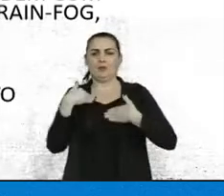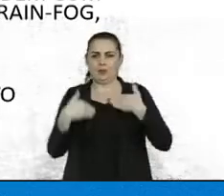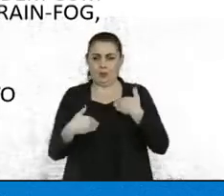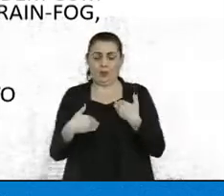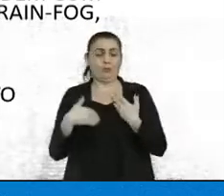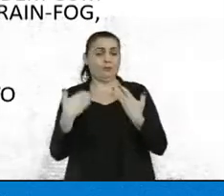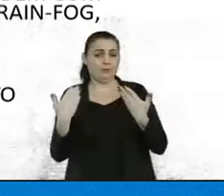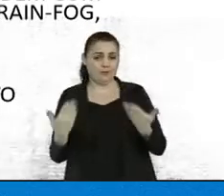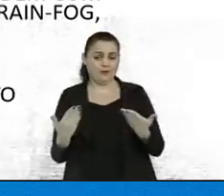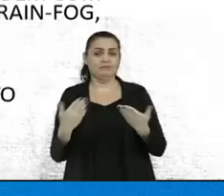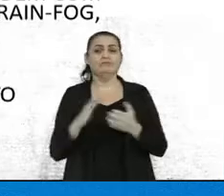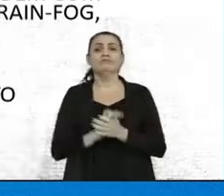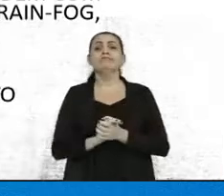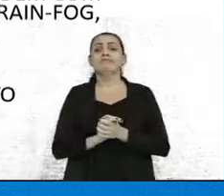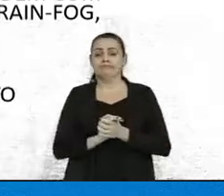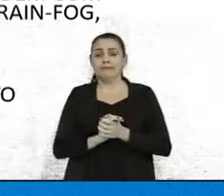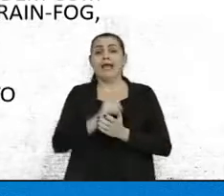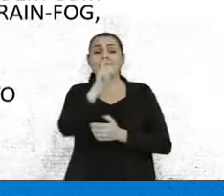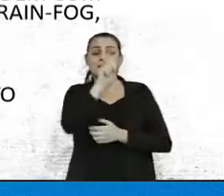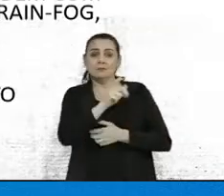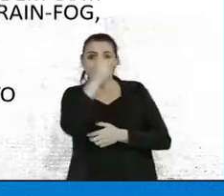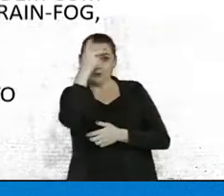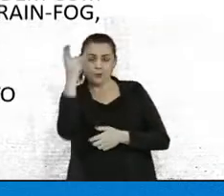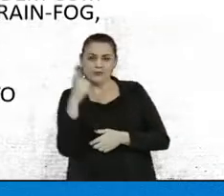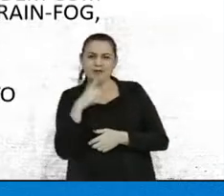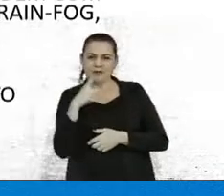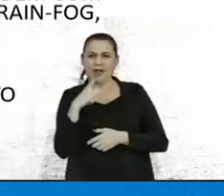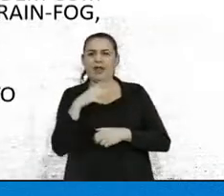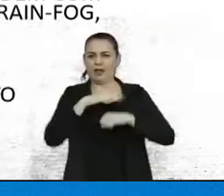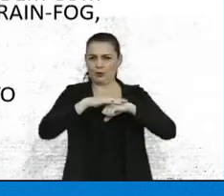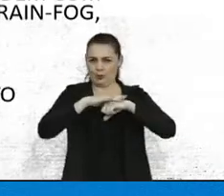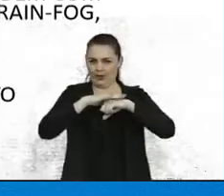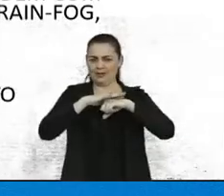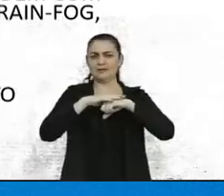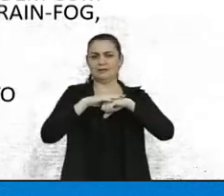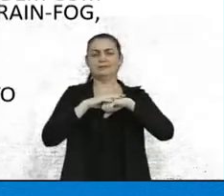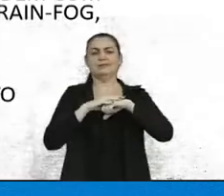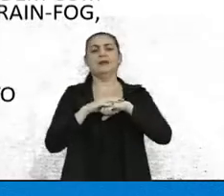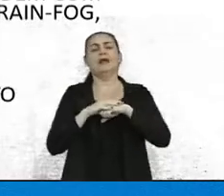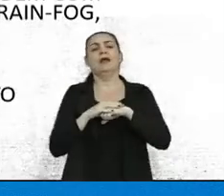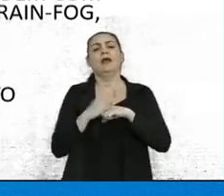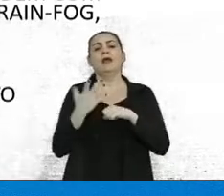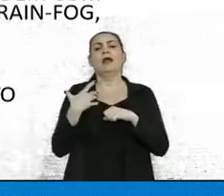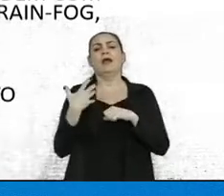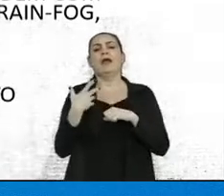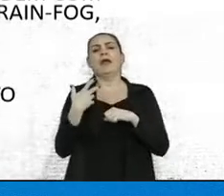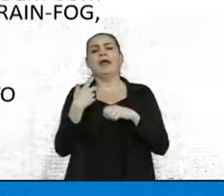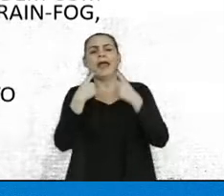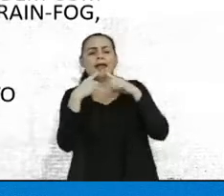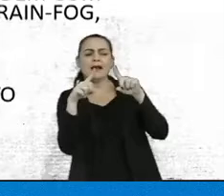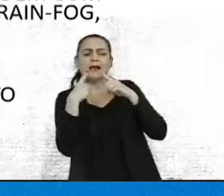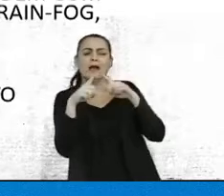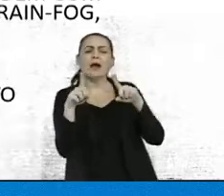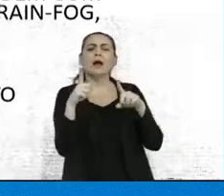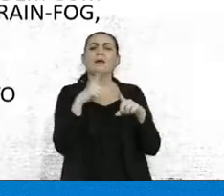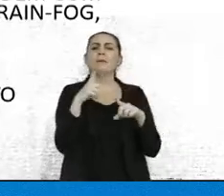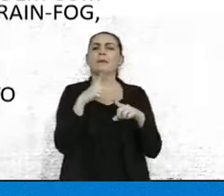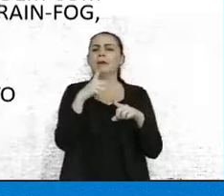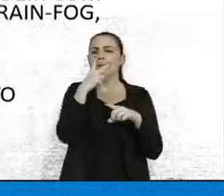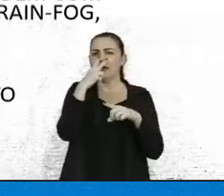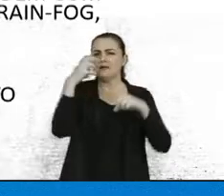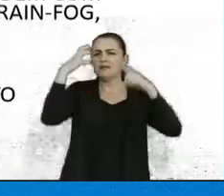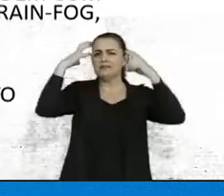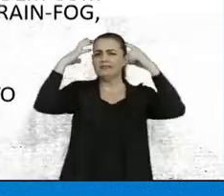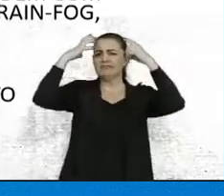queixas de fadiga cerebral, como se tivesse uma névoa na cabeça, como se tivesse uma neblina na